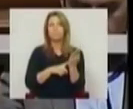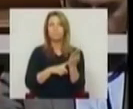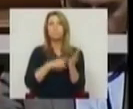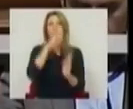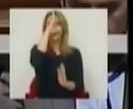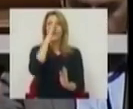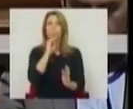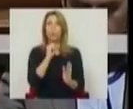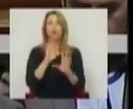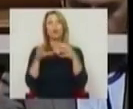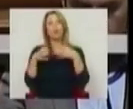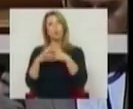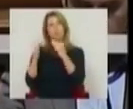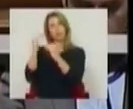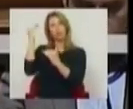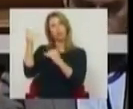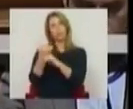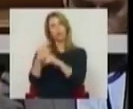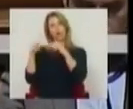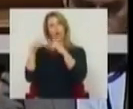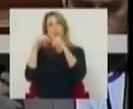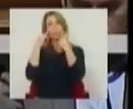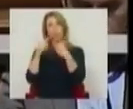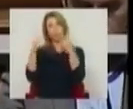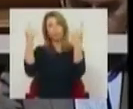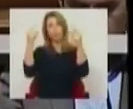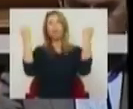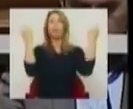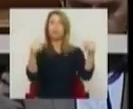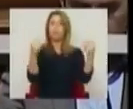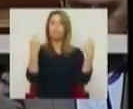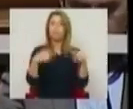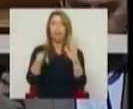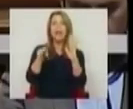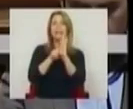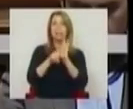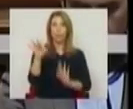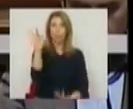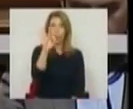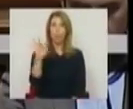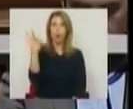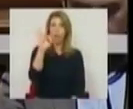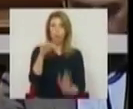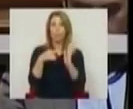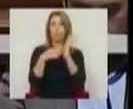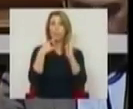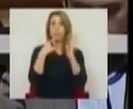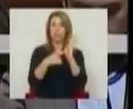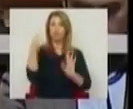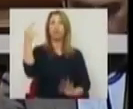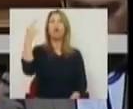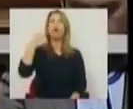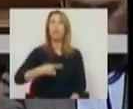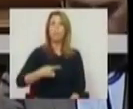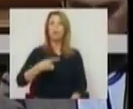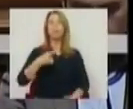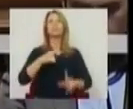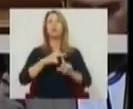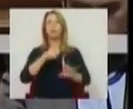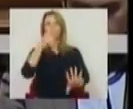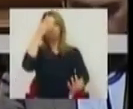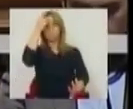o Governo, o Conselho Superior das Obras Públicas, tem no seu artigo 4º a obrigação de emitir